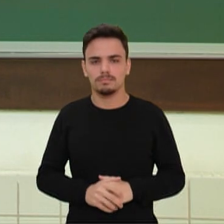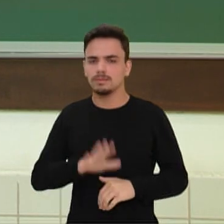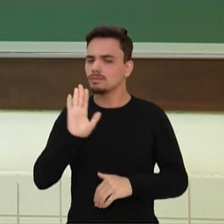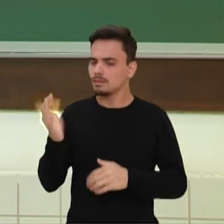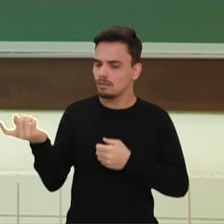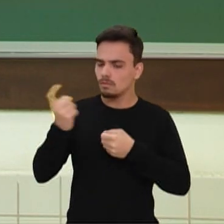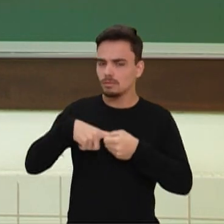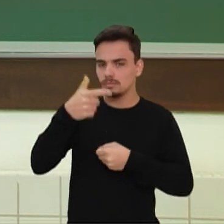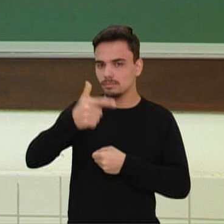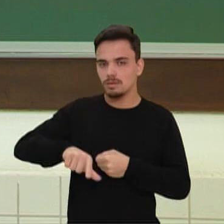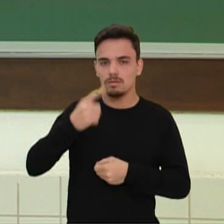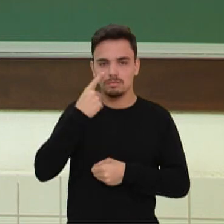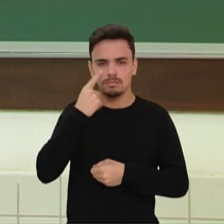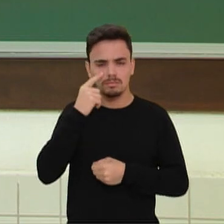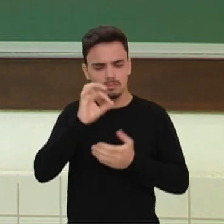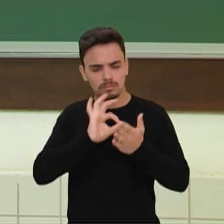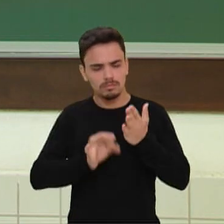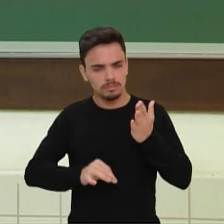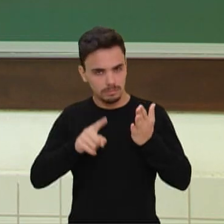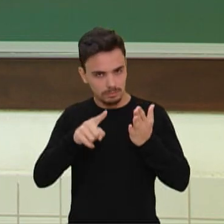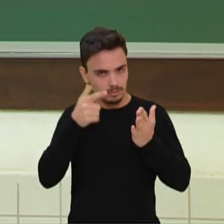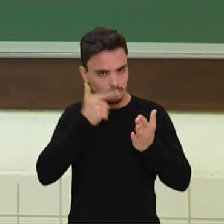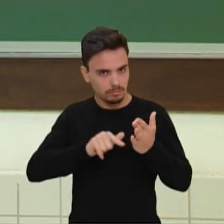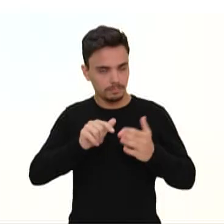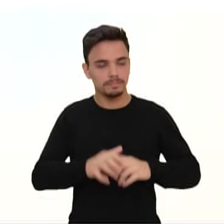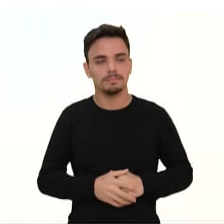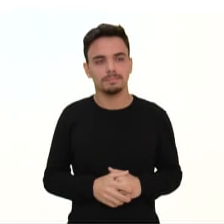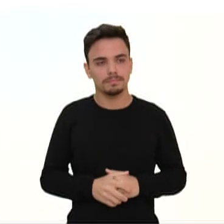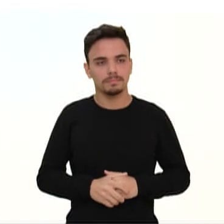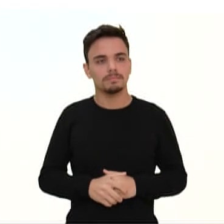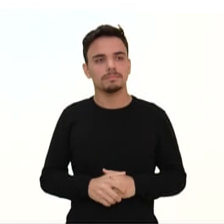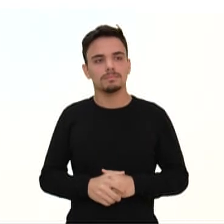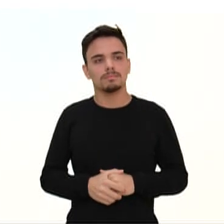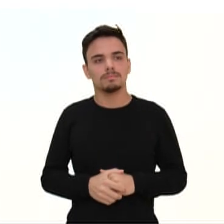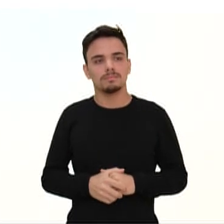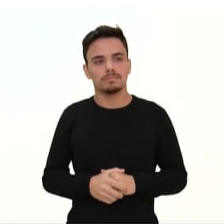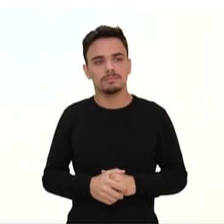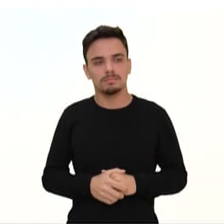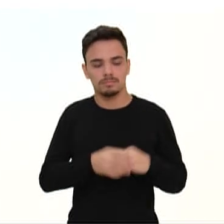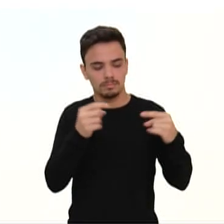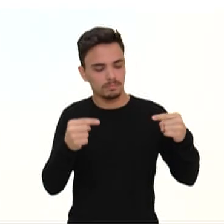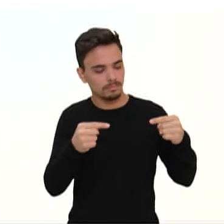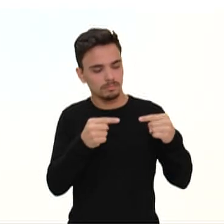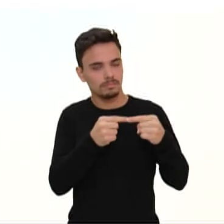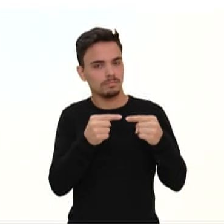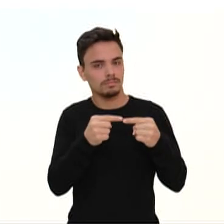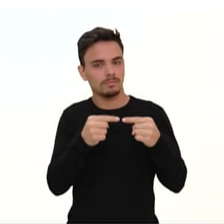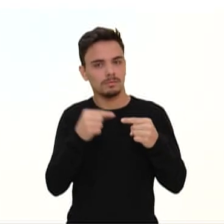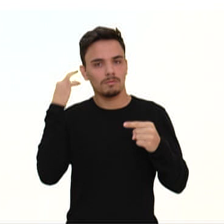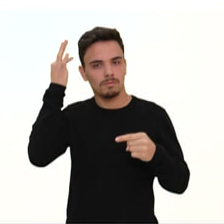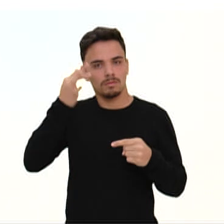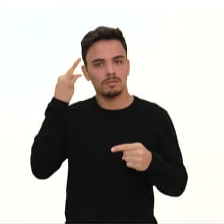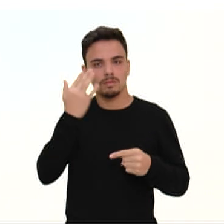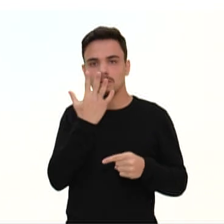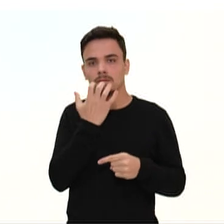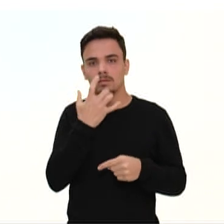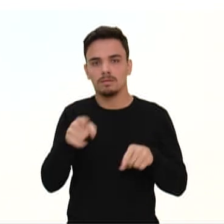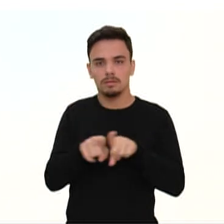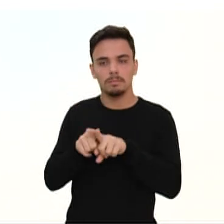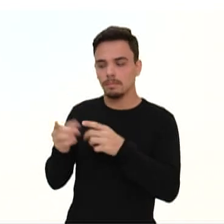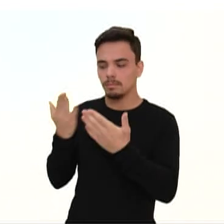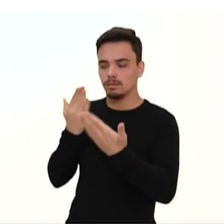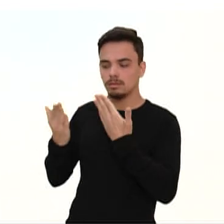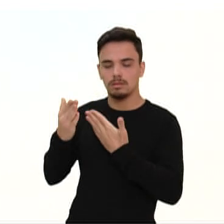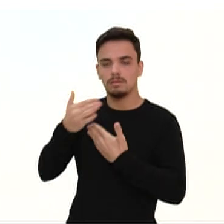Já estamos de volta. Vamos ver então se você acertou. O ponto em comum entre a filosofia de Nietzsche e a psicanálise de